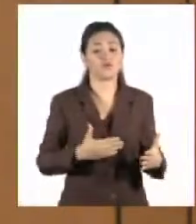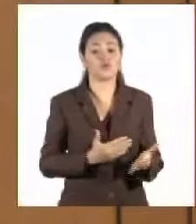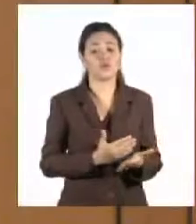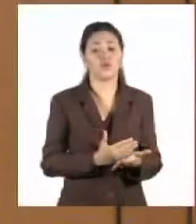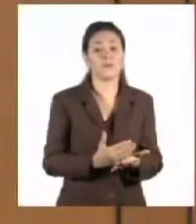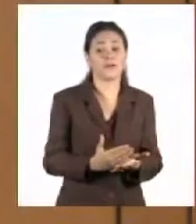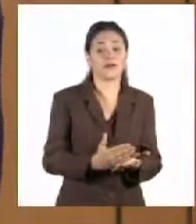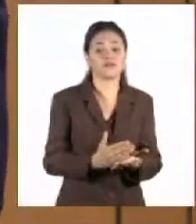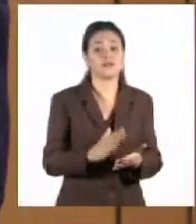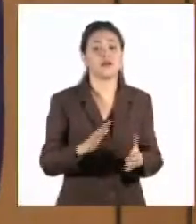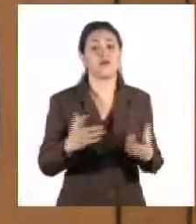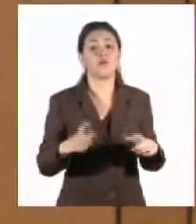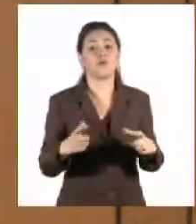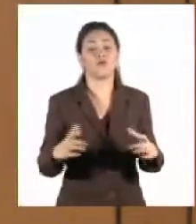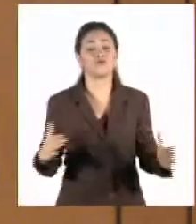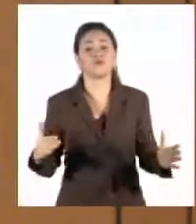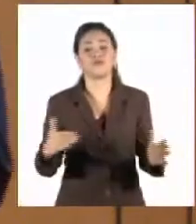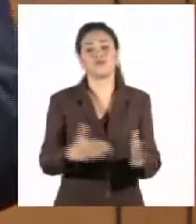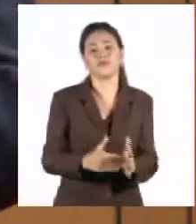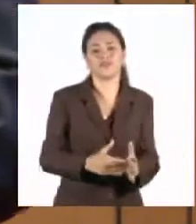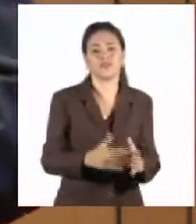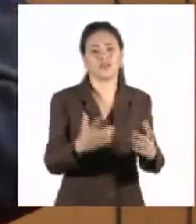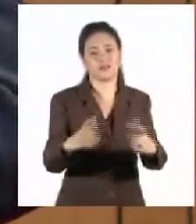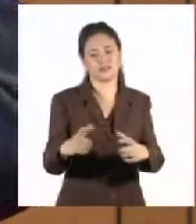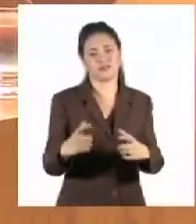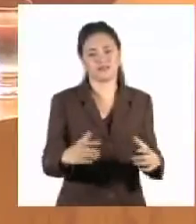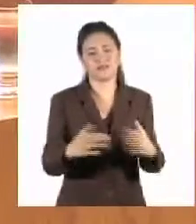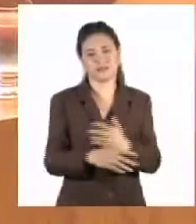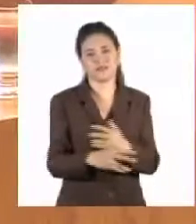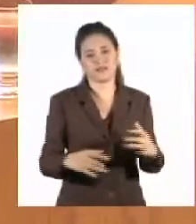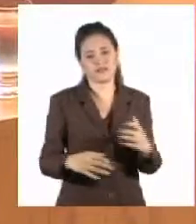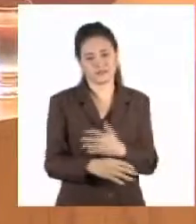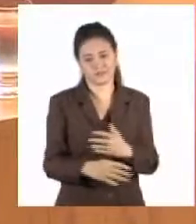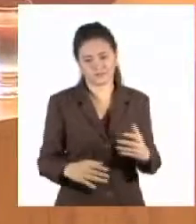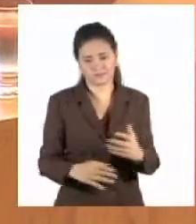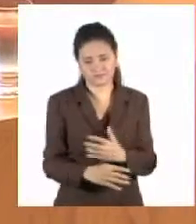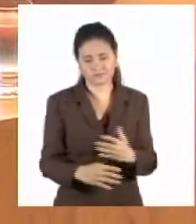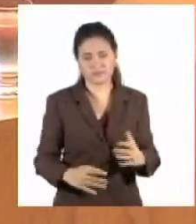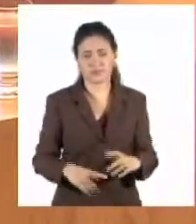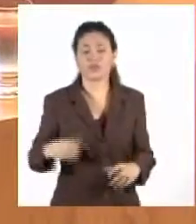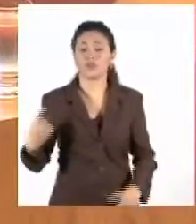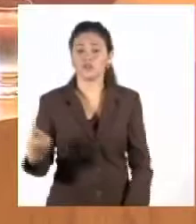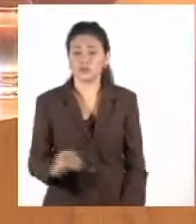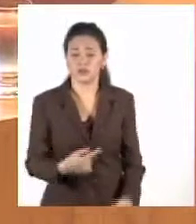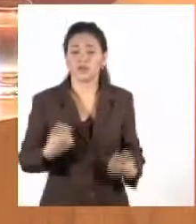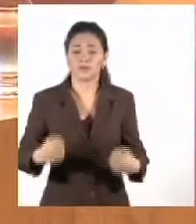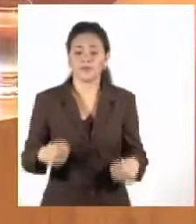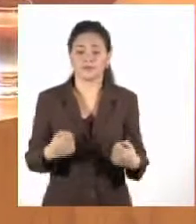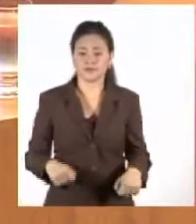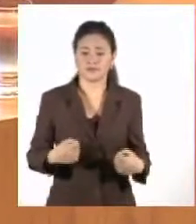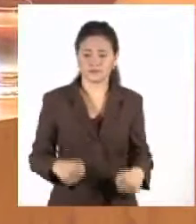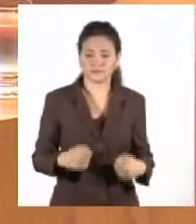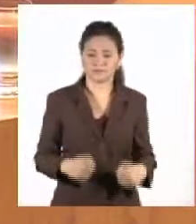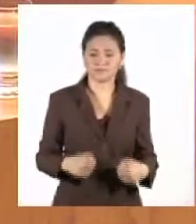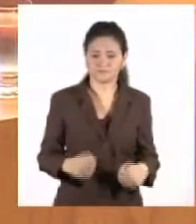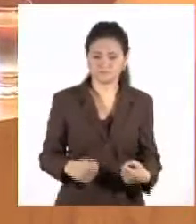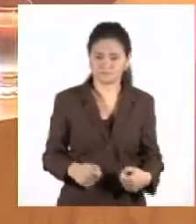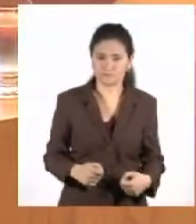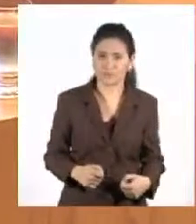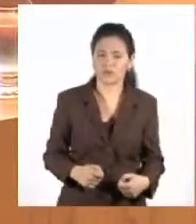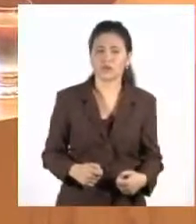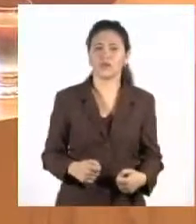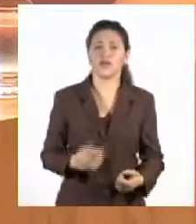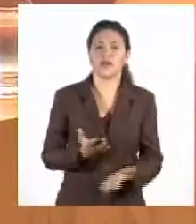social e até de sentimento de pertencimento. Então, nós precisamos resolver essa sistemática. Votei aqui